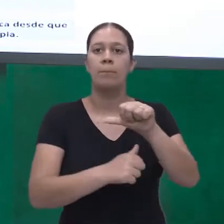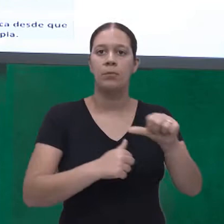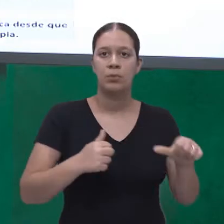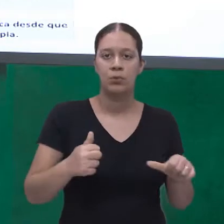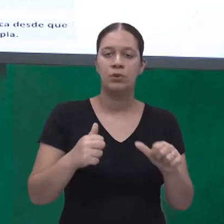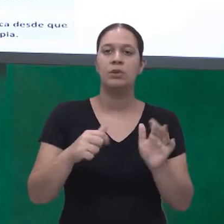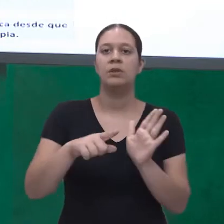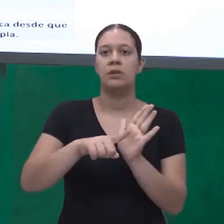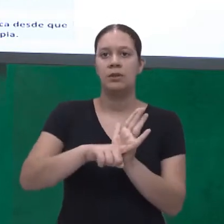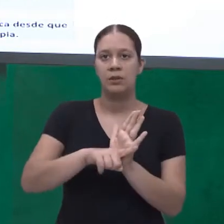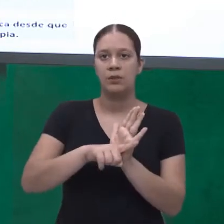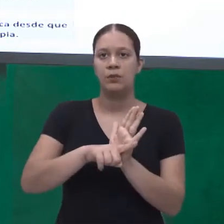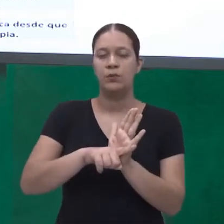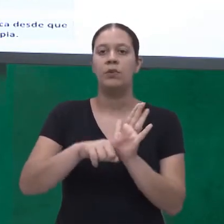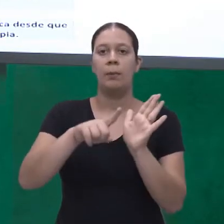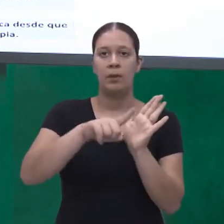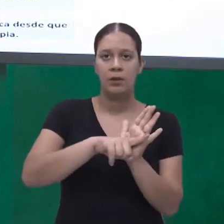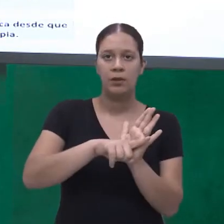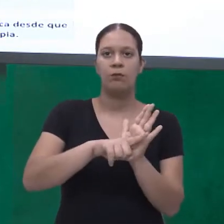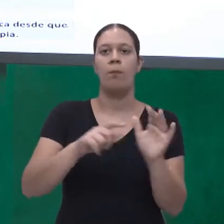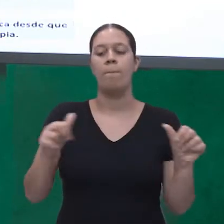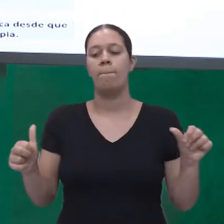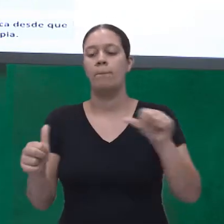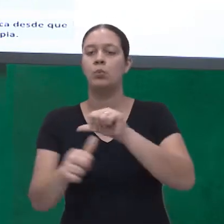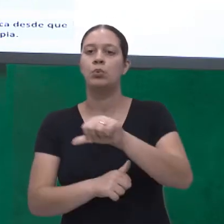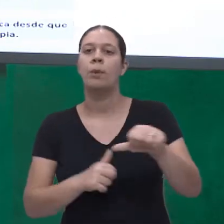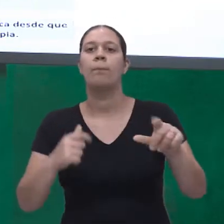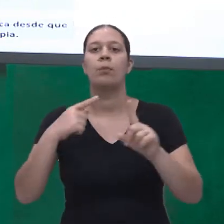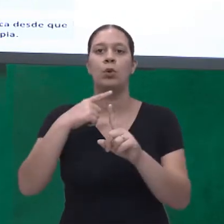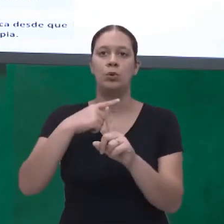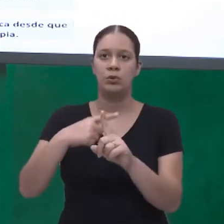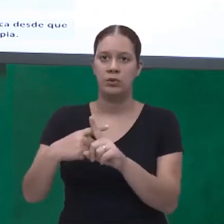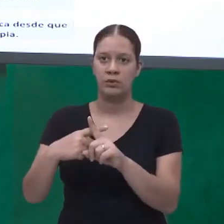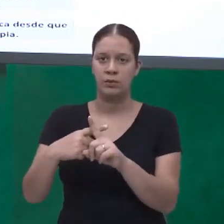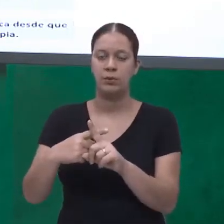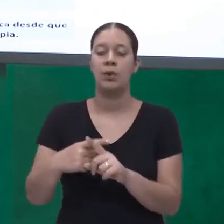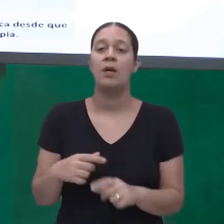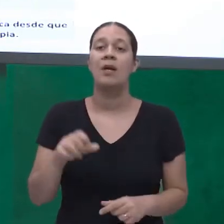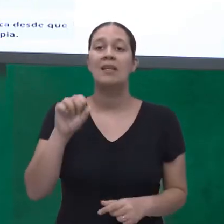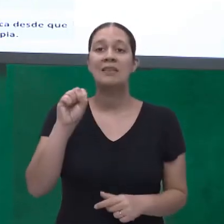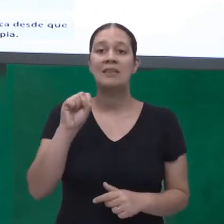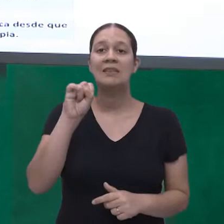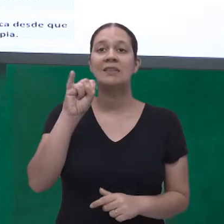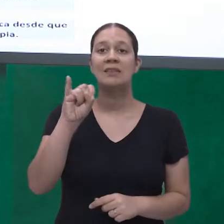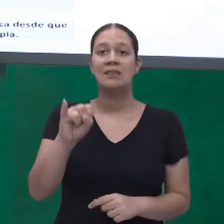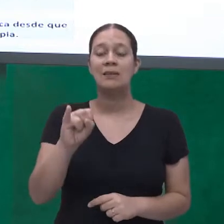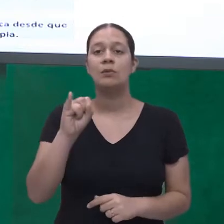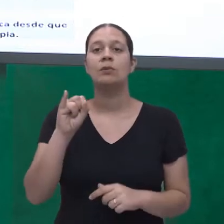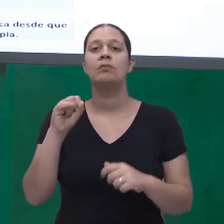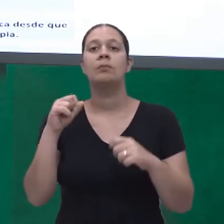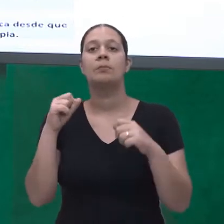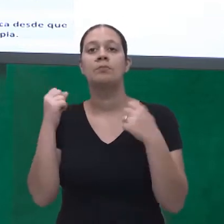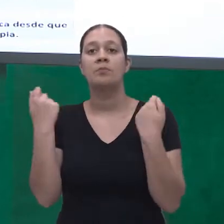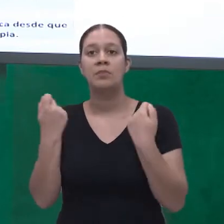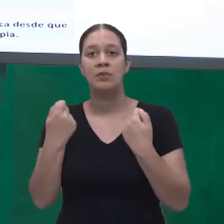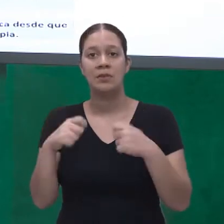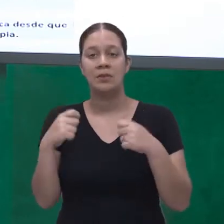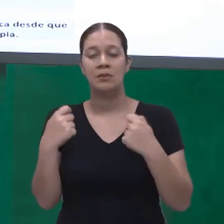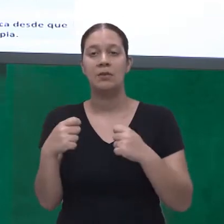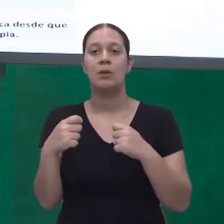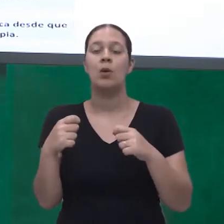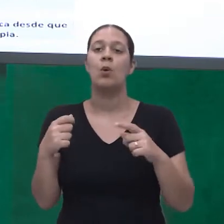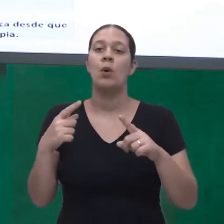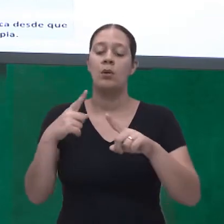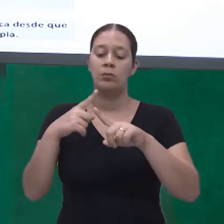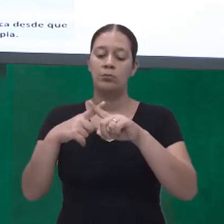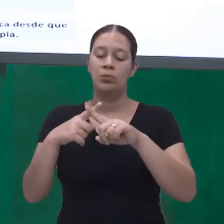irá ficar positivo. Tá certo? Então vamos recapitular. Se por acaso houver a necessidade de